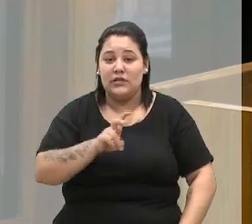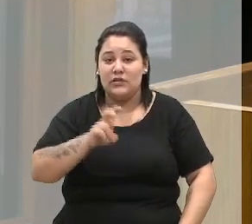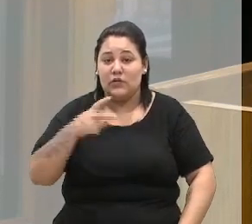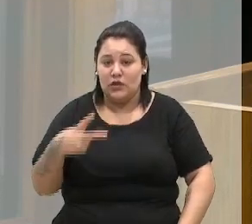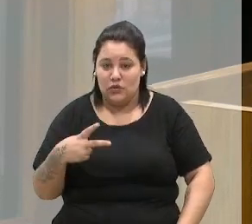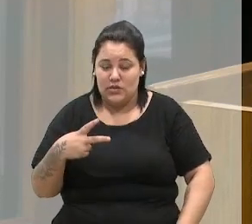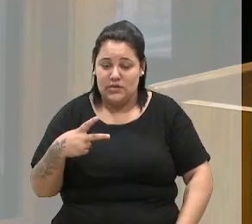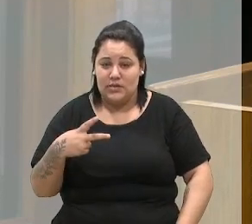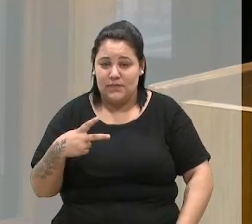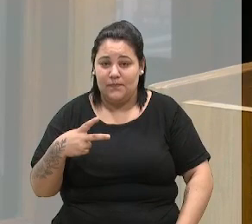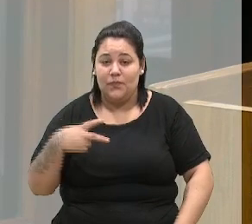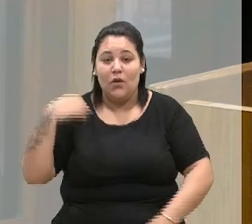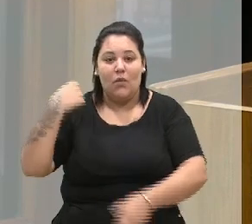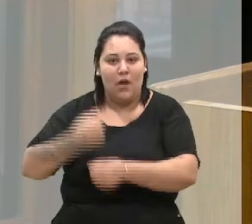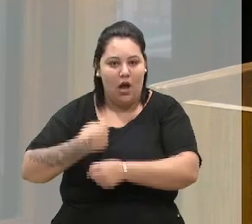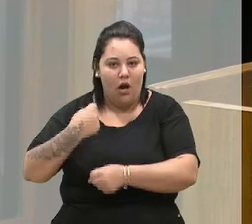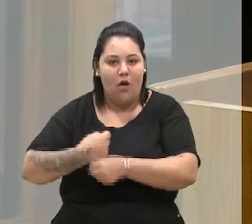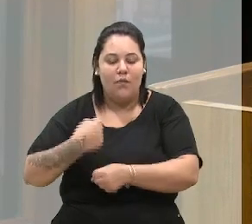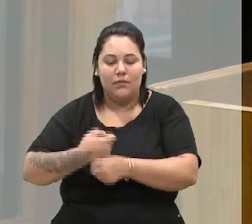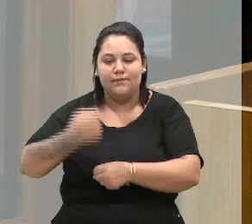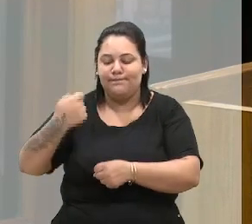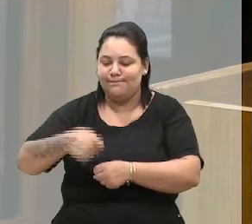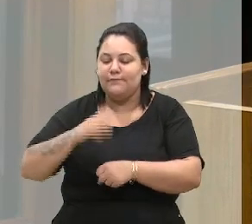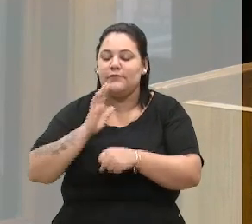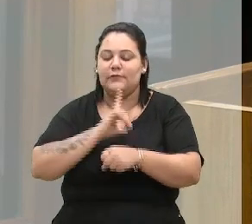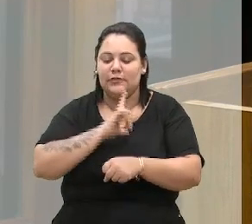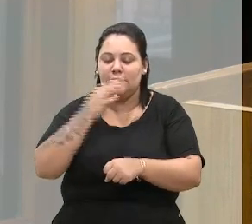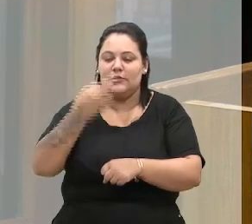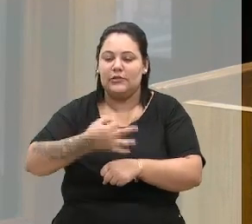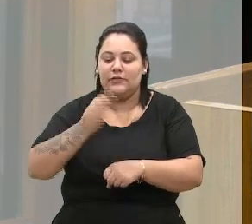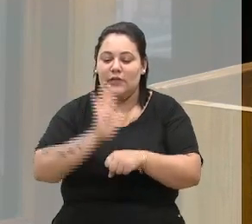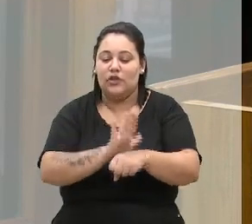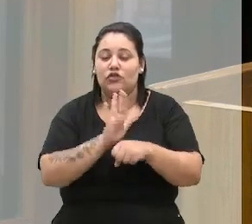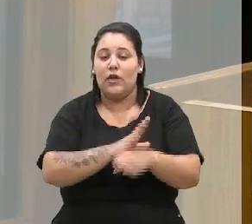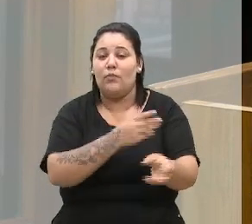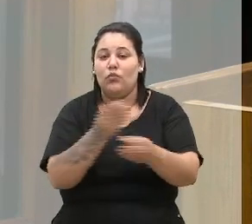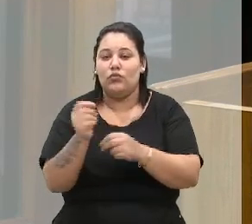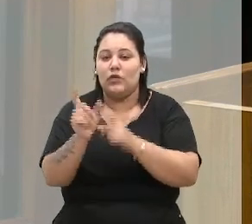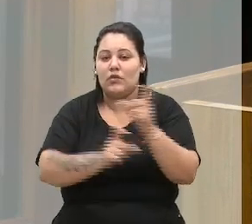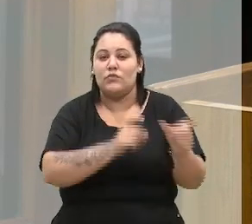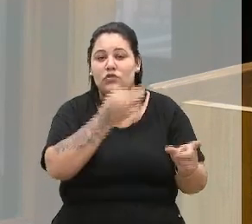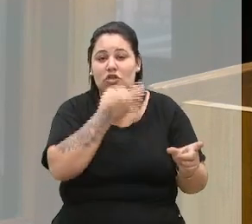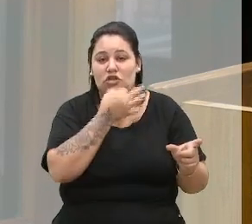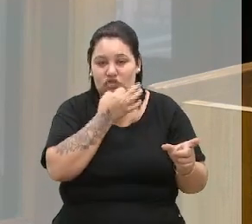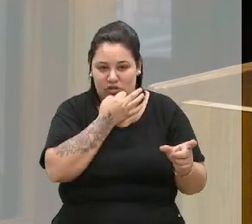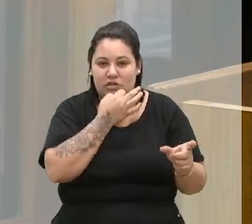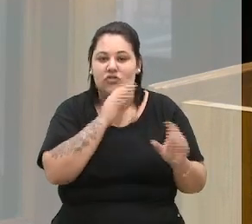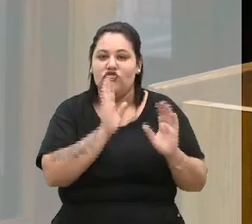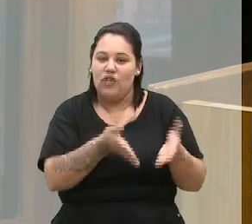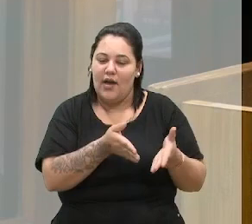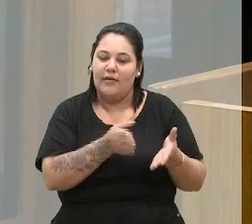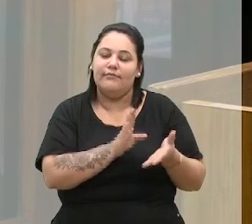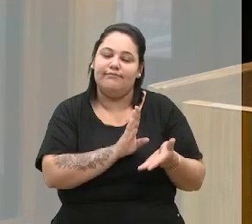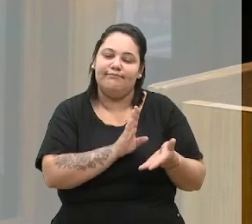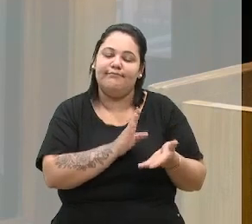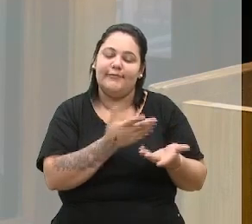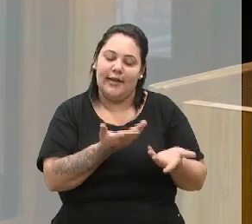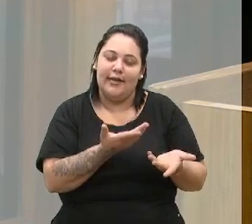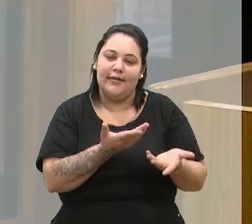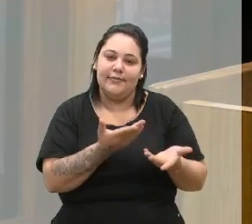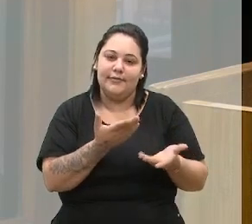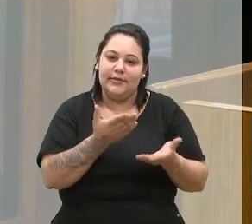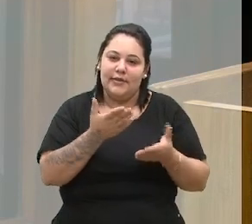152. Uma obra que vai ajudar muito o povo caxiense, já que a BR-116, ao chegar ali